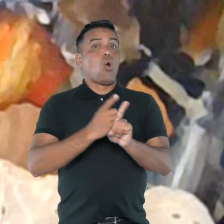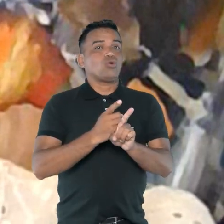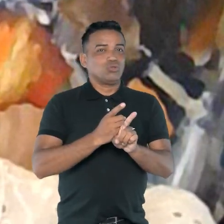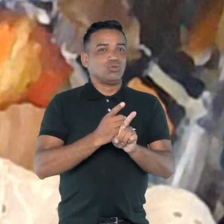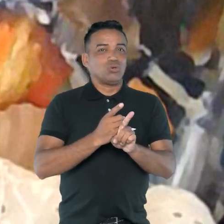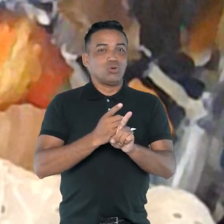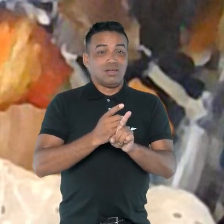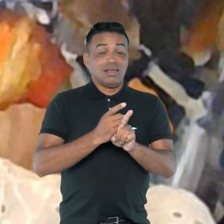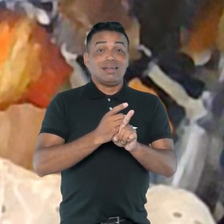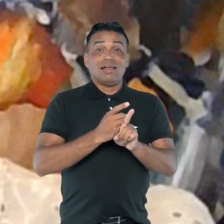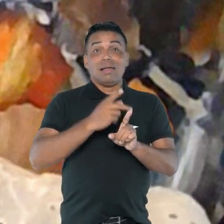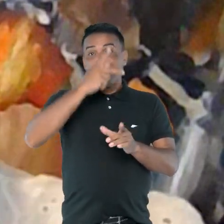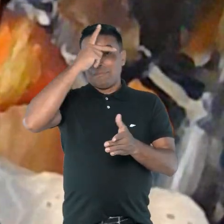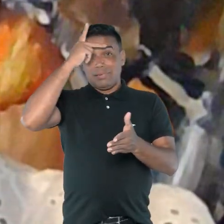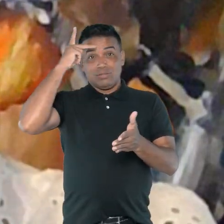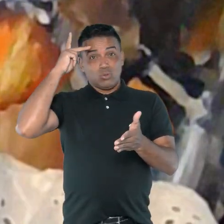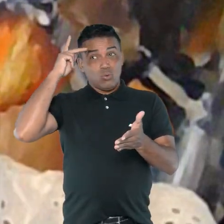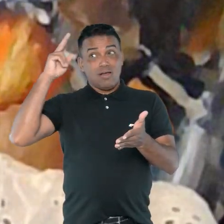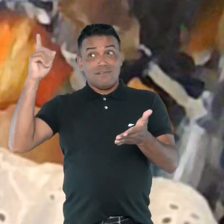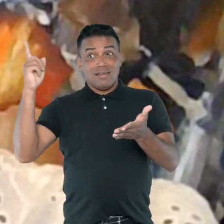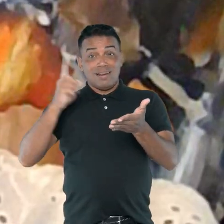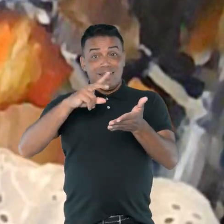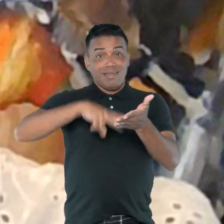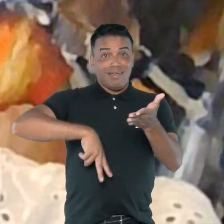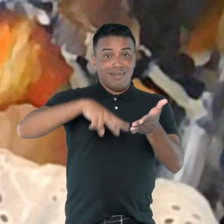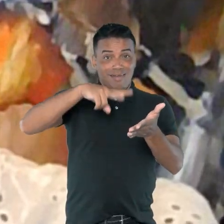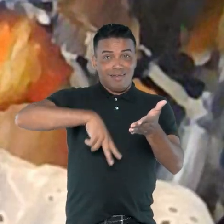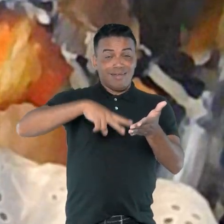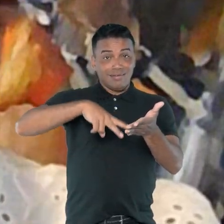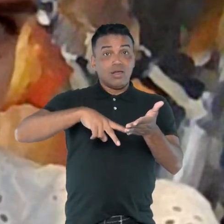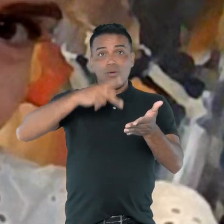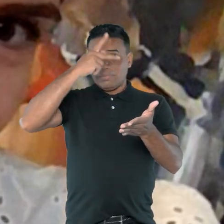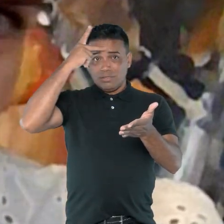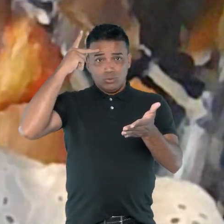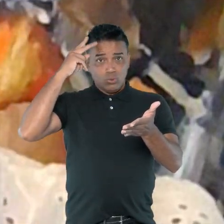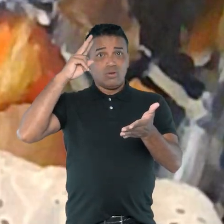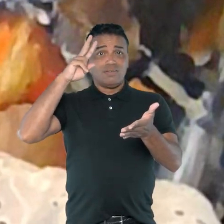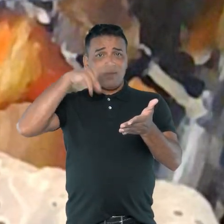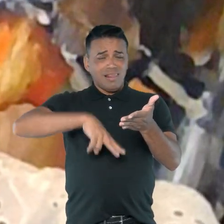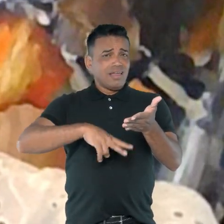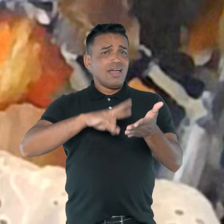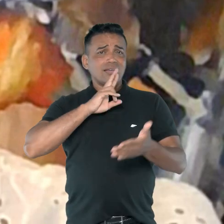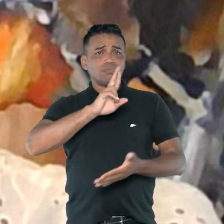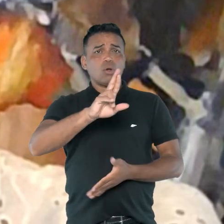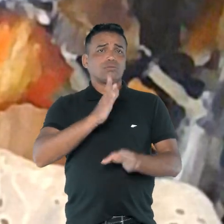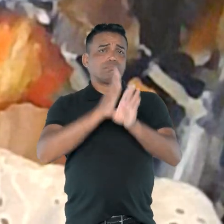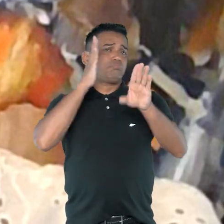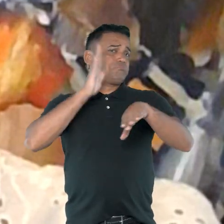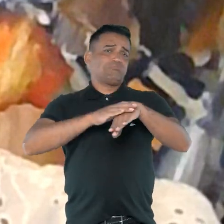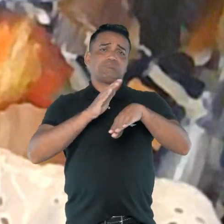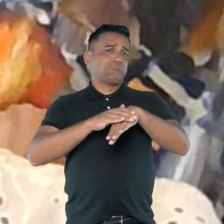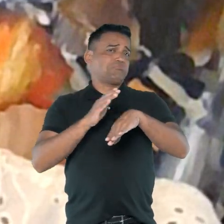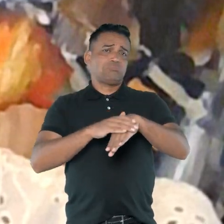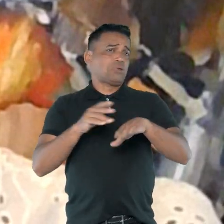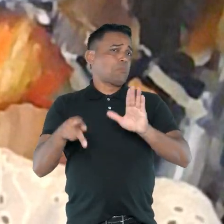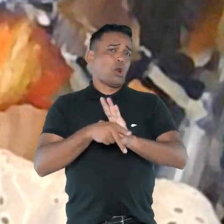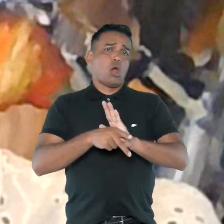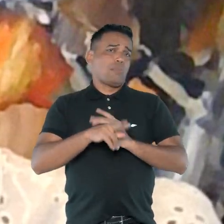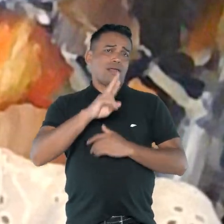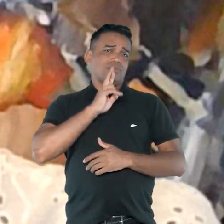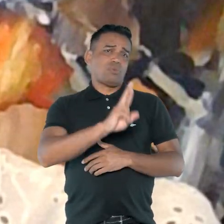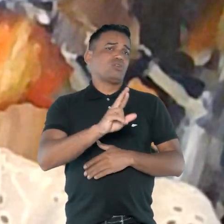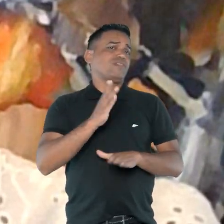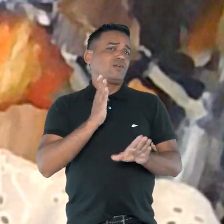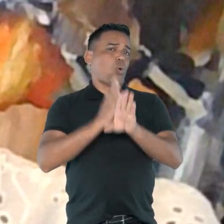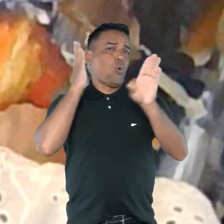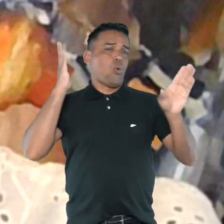leitor. Então, tem coisas que realmente o leitor ele pode responder por si próprio, porque